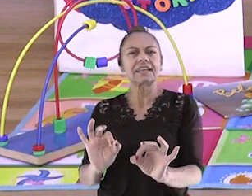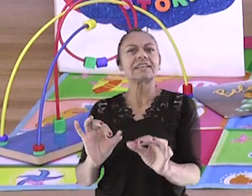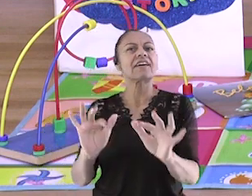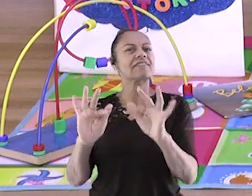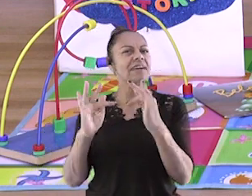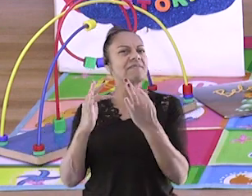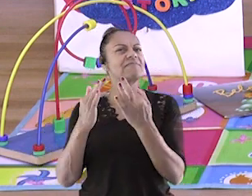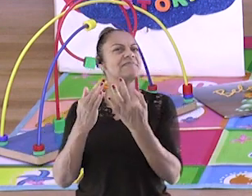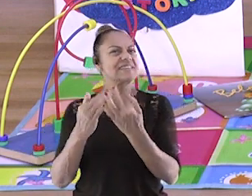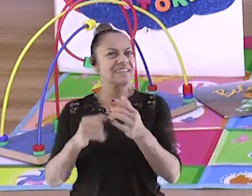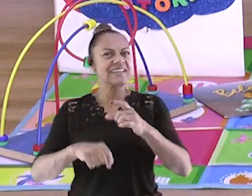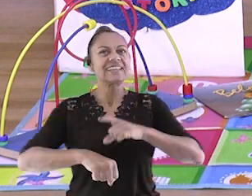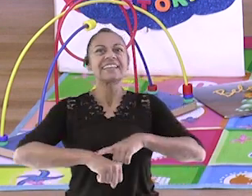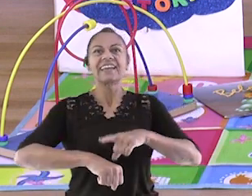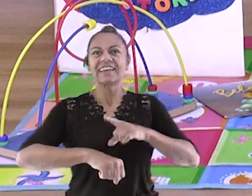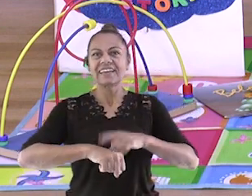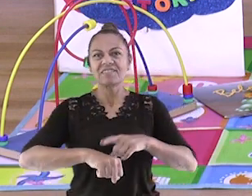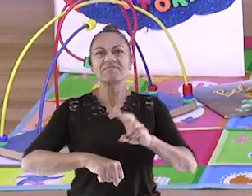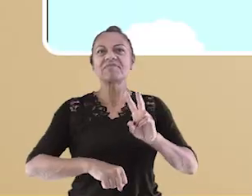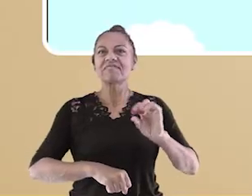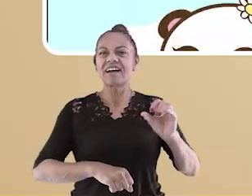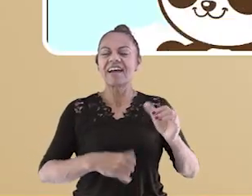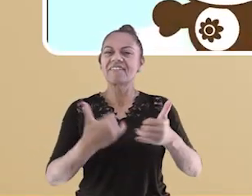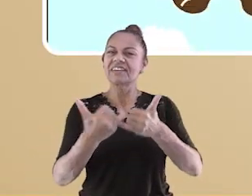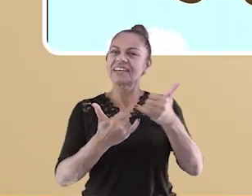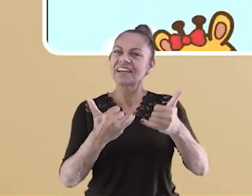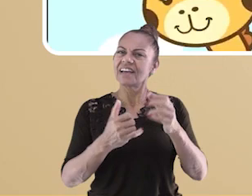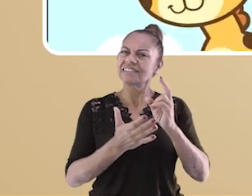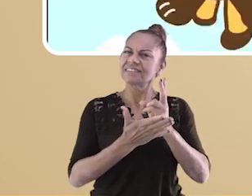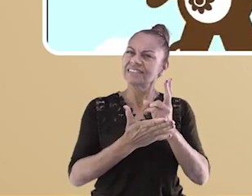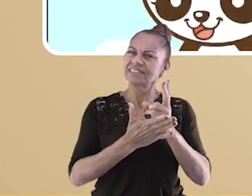você. Fica a dica, hein?